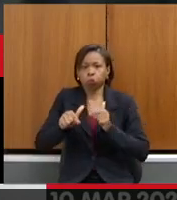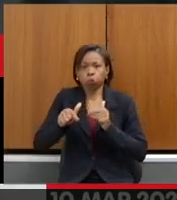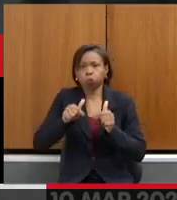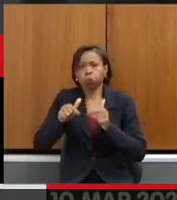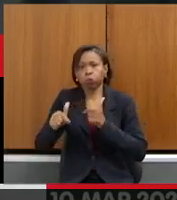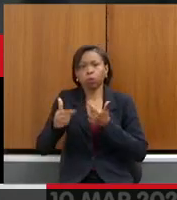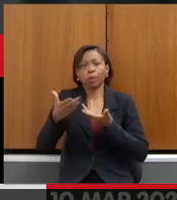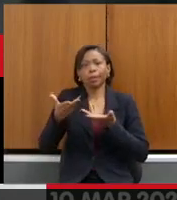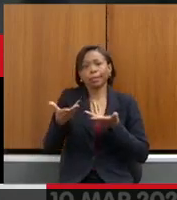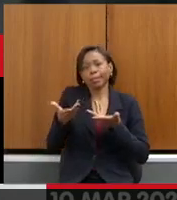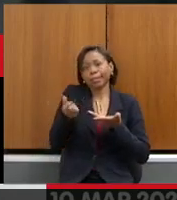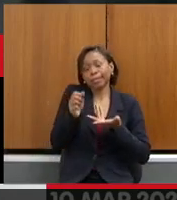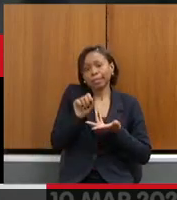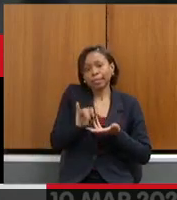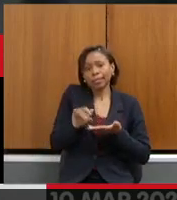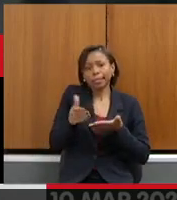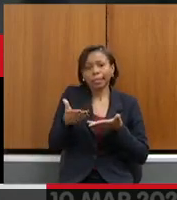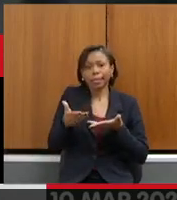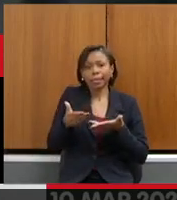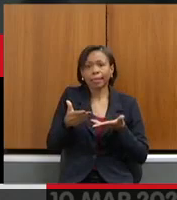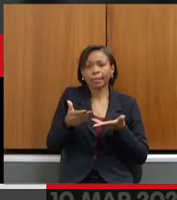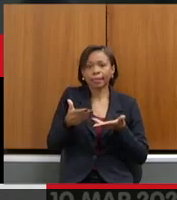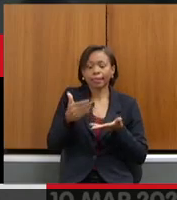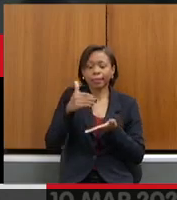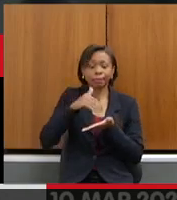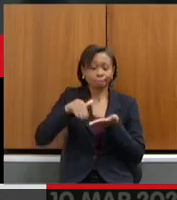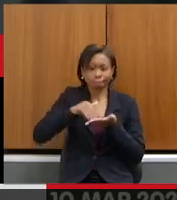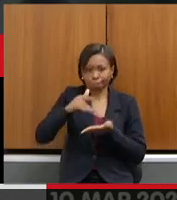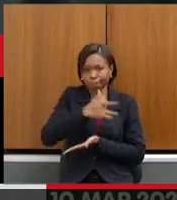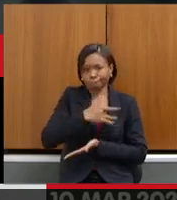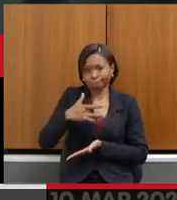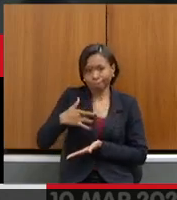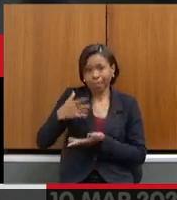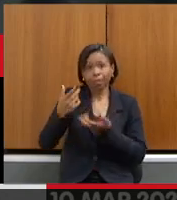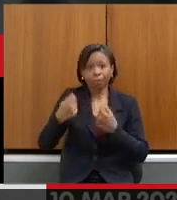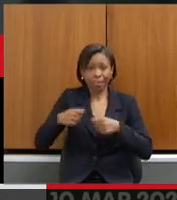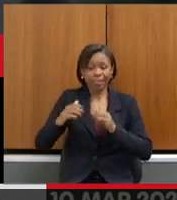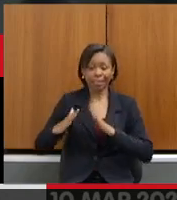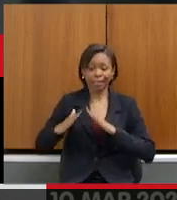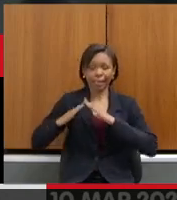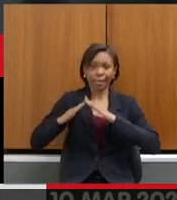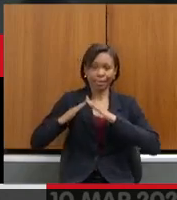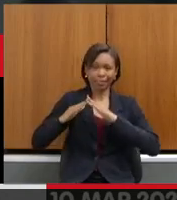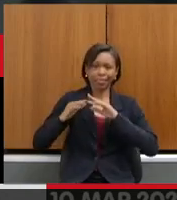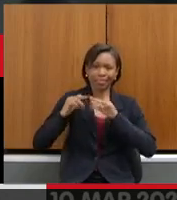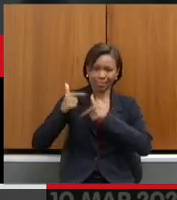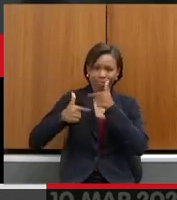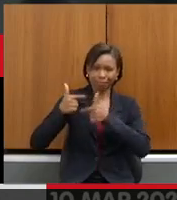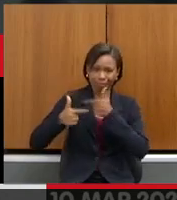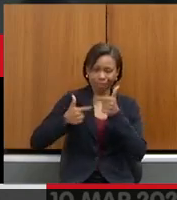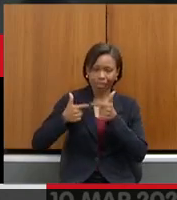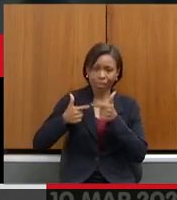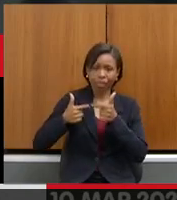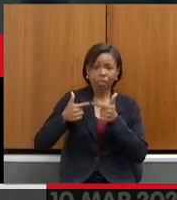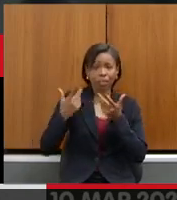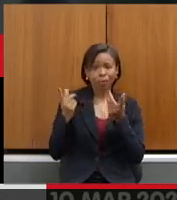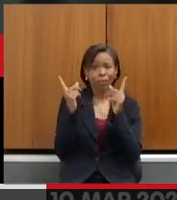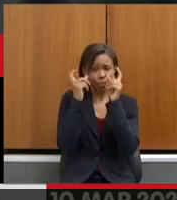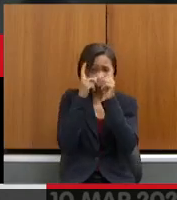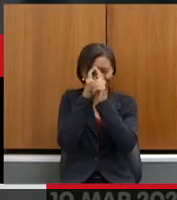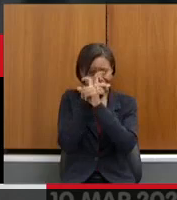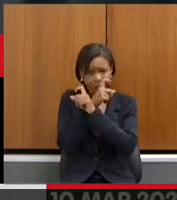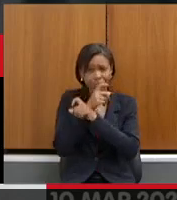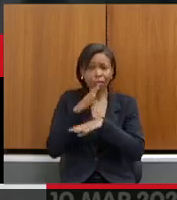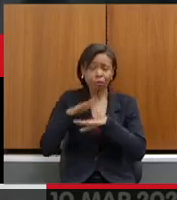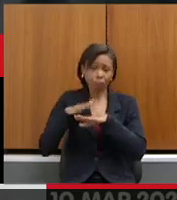afastado da secretaria a gente acaba em pele trabalho a gente acaba tendo uma dificuldade operaciona lização